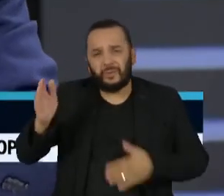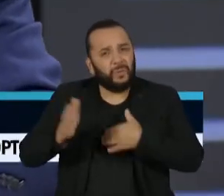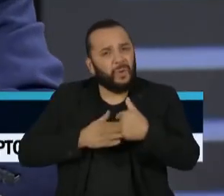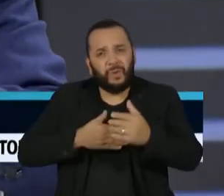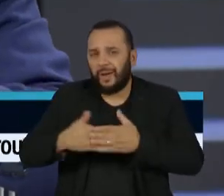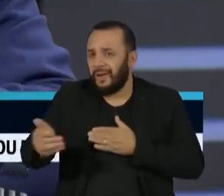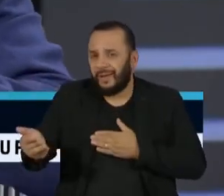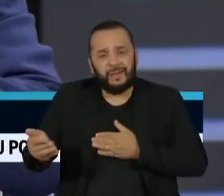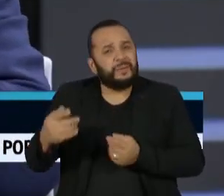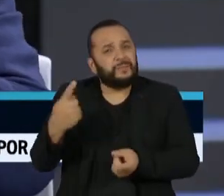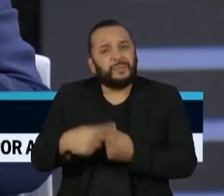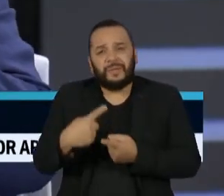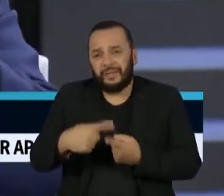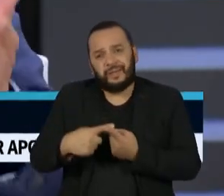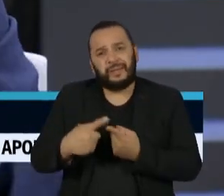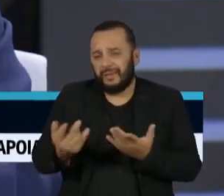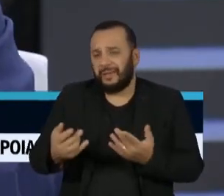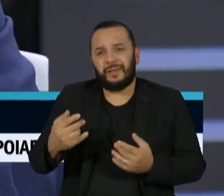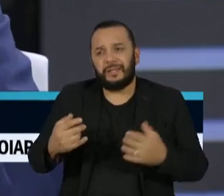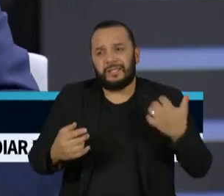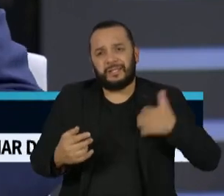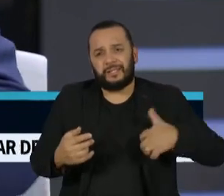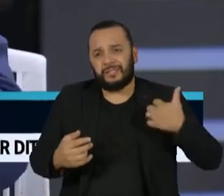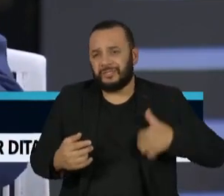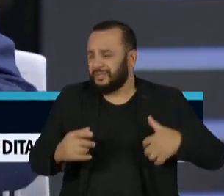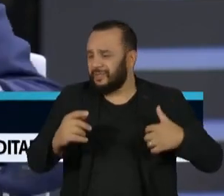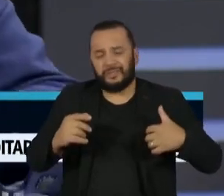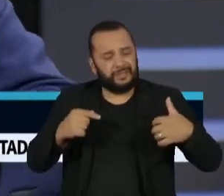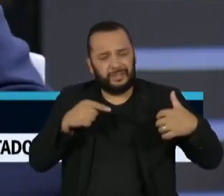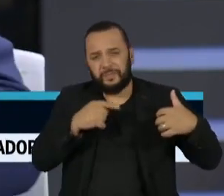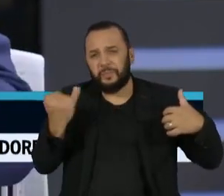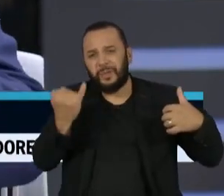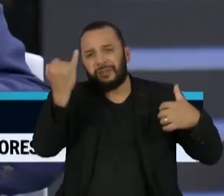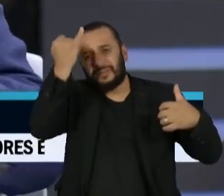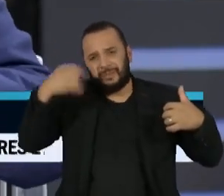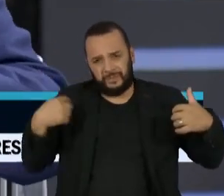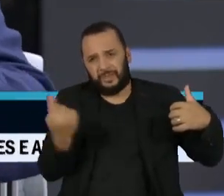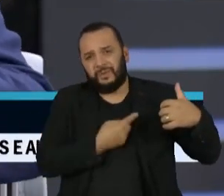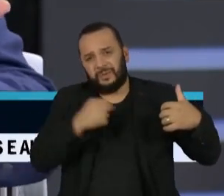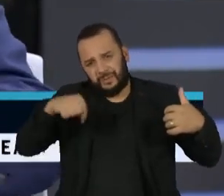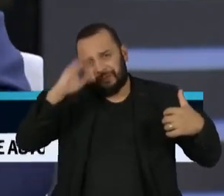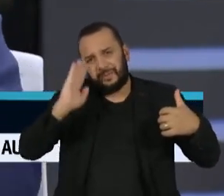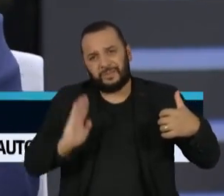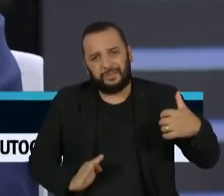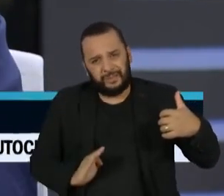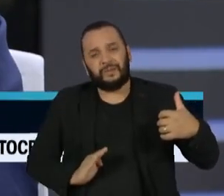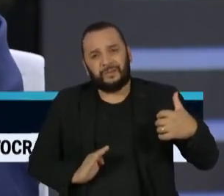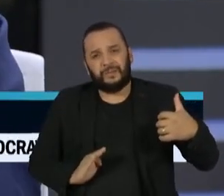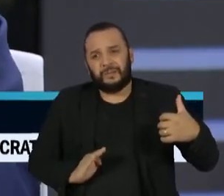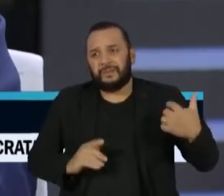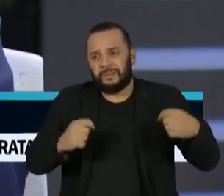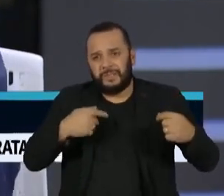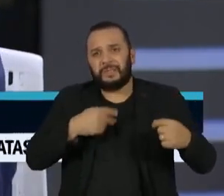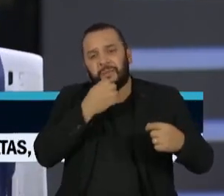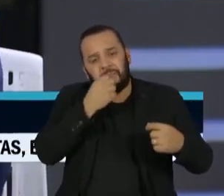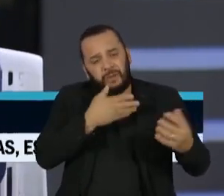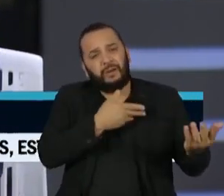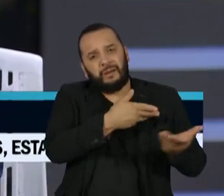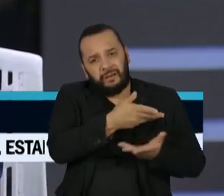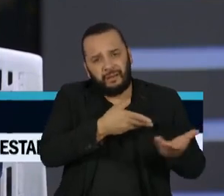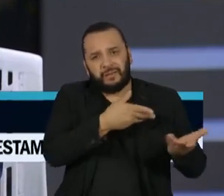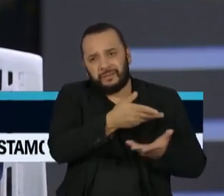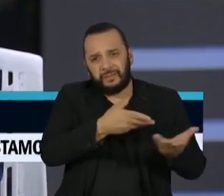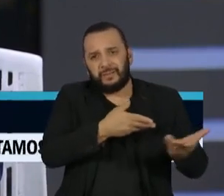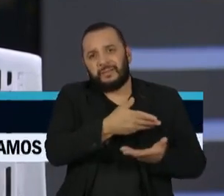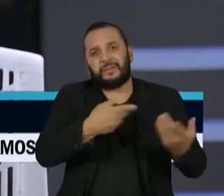Argentina é fundamental. Ele é um país sensacional e que faz todo o sentido que o Brasil mantenha essa relação.